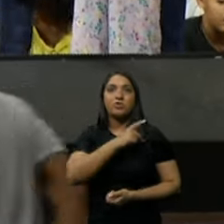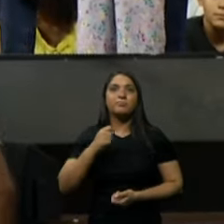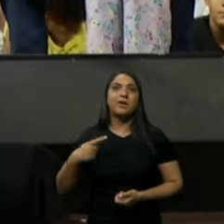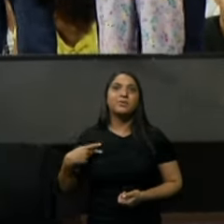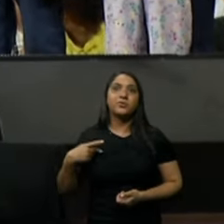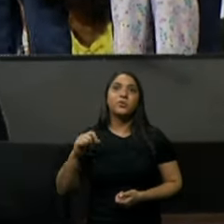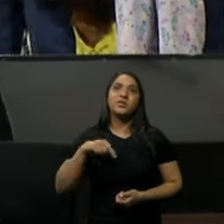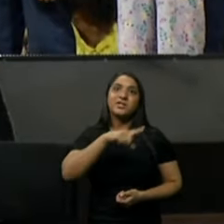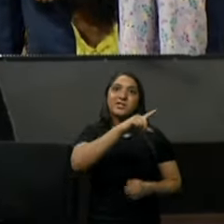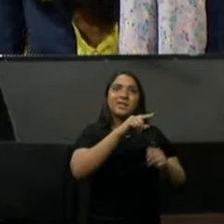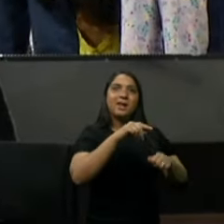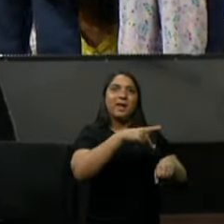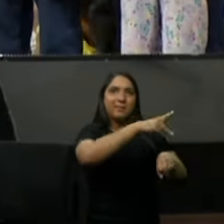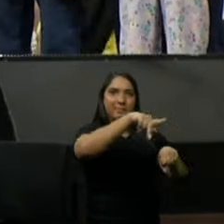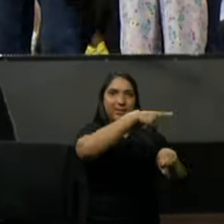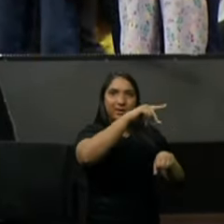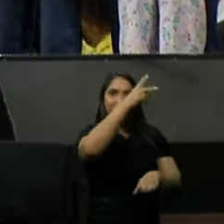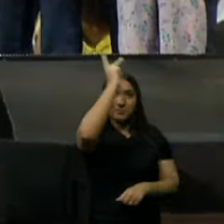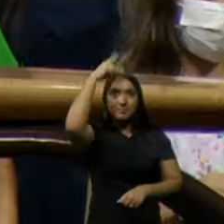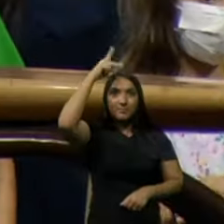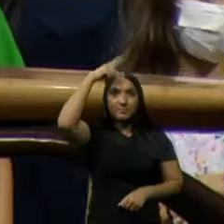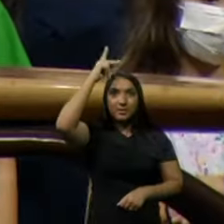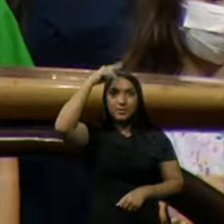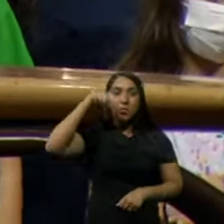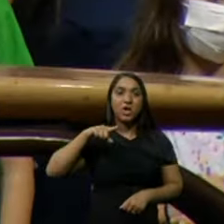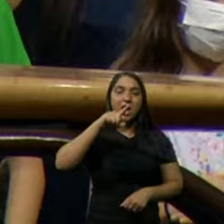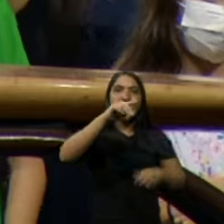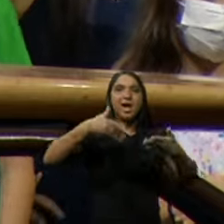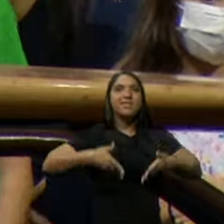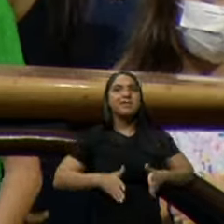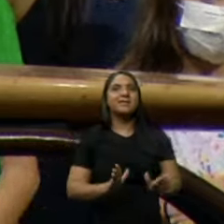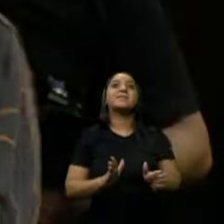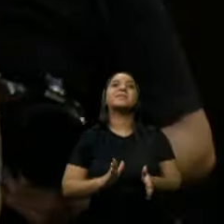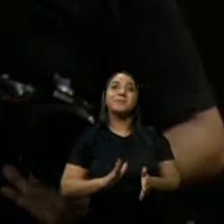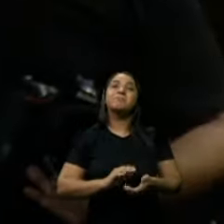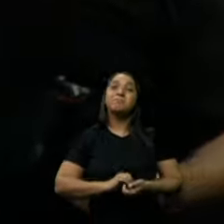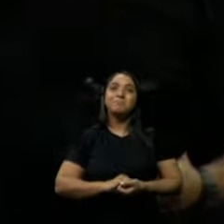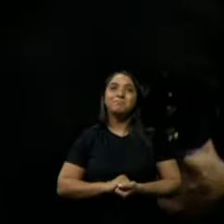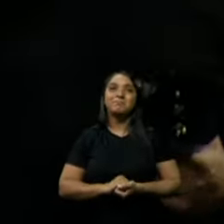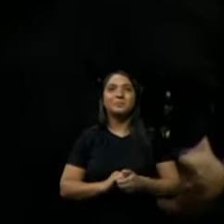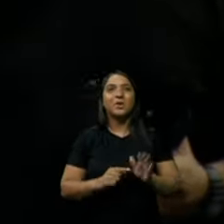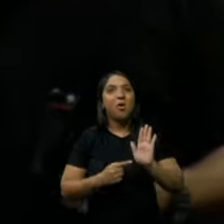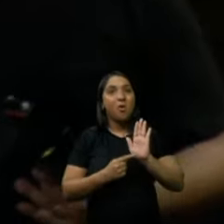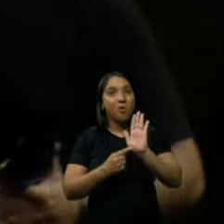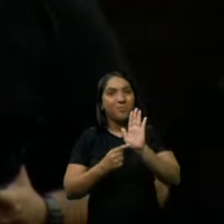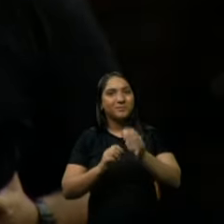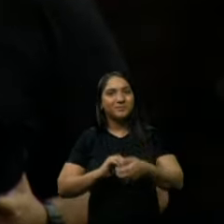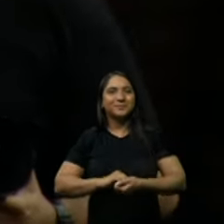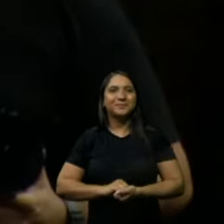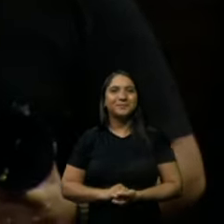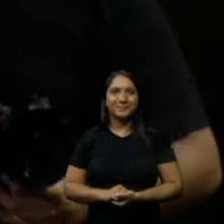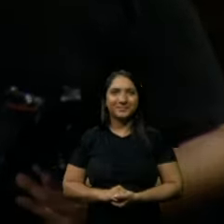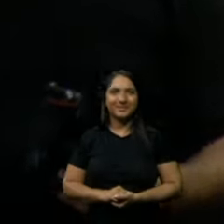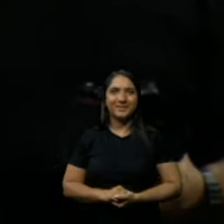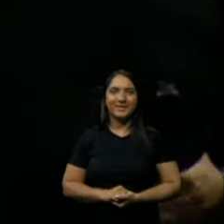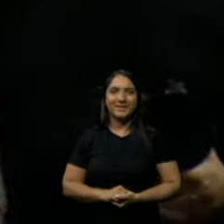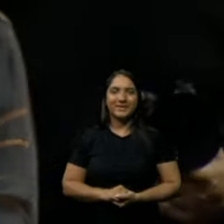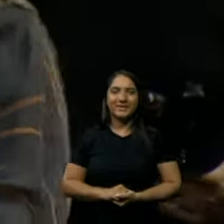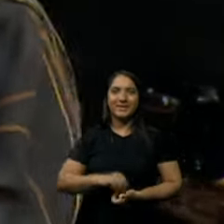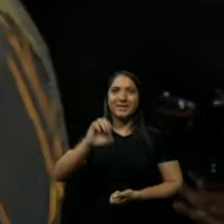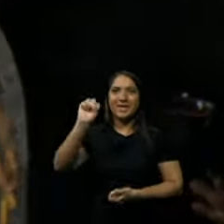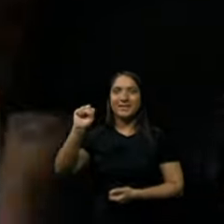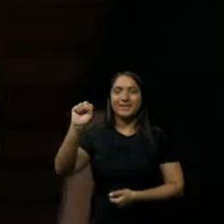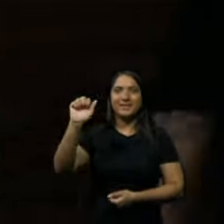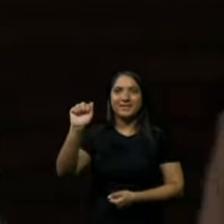Peru e já fizeram peru em mim Olá e aqui ó close no peru aninho muito bem o